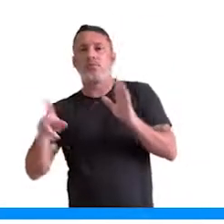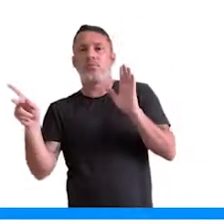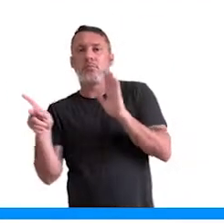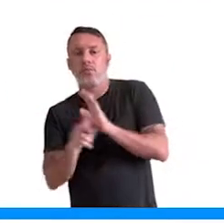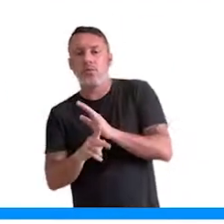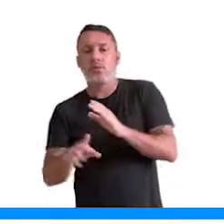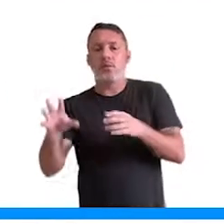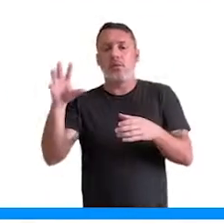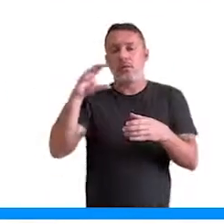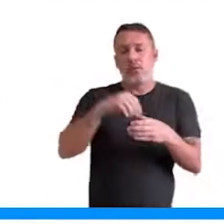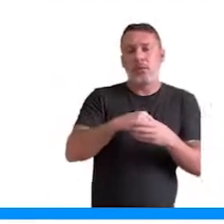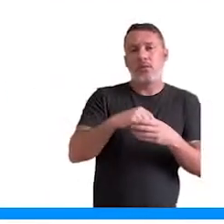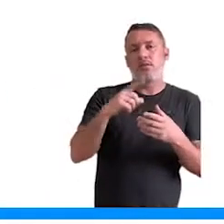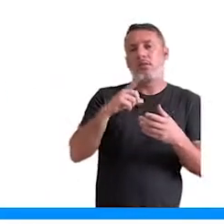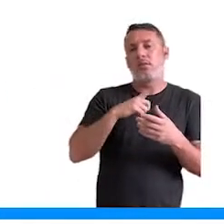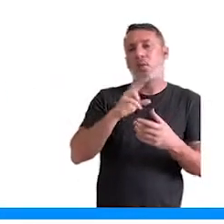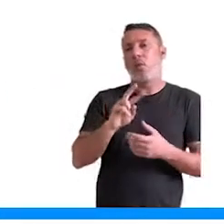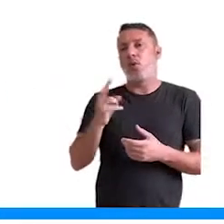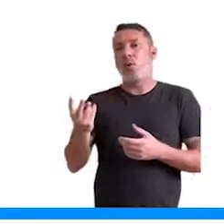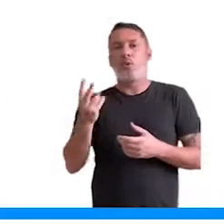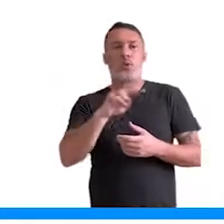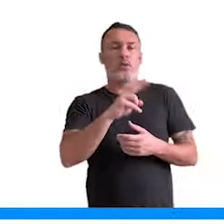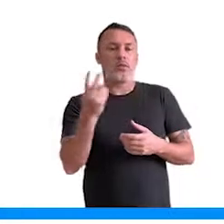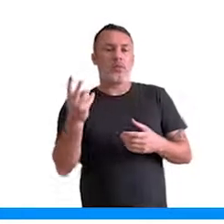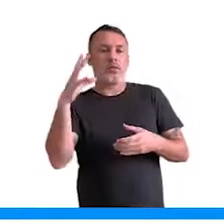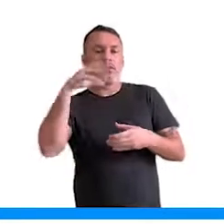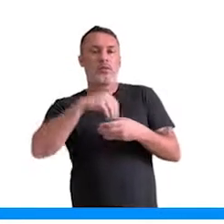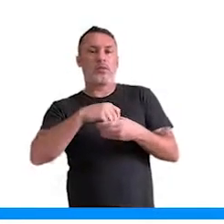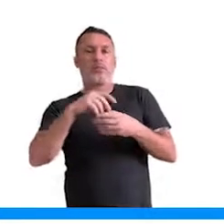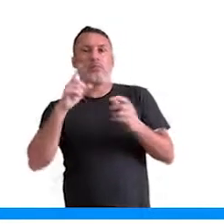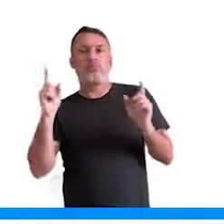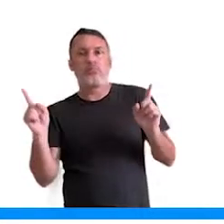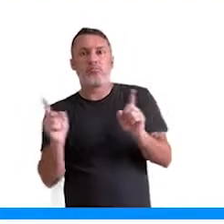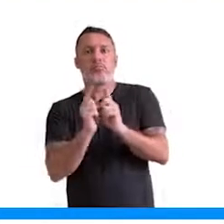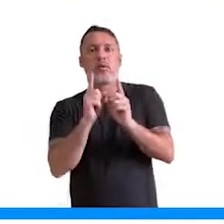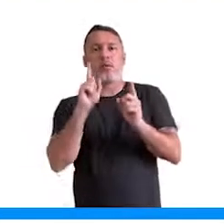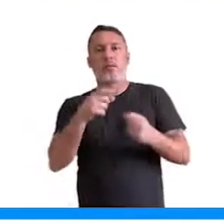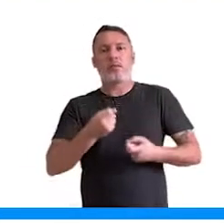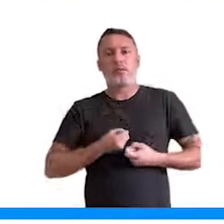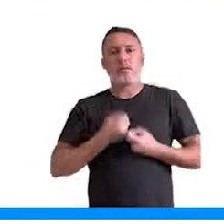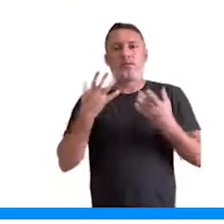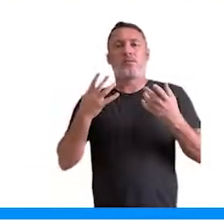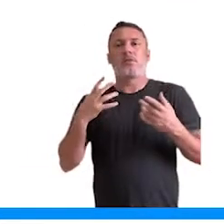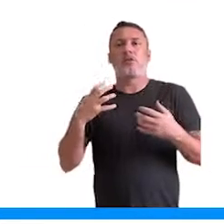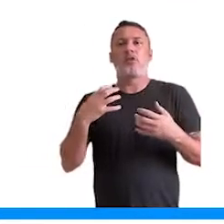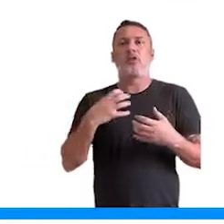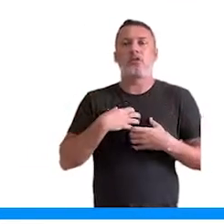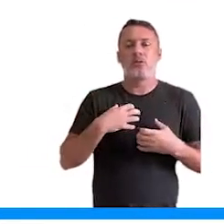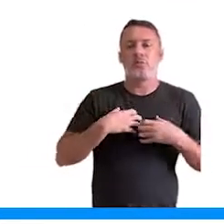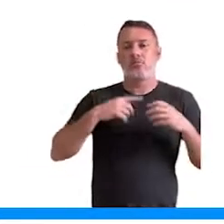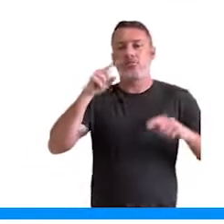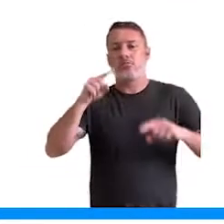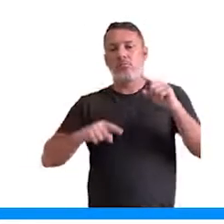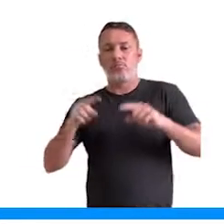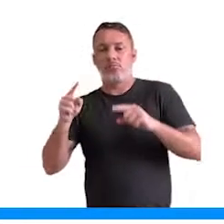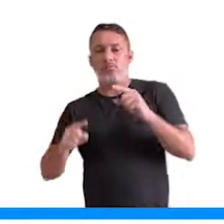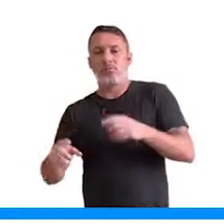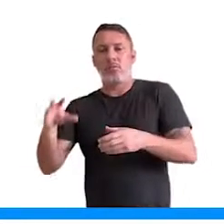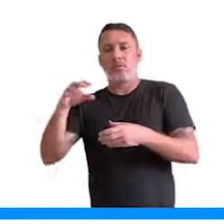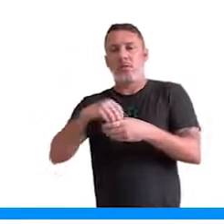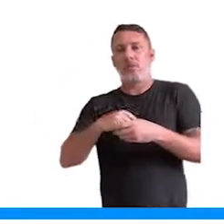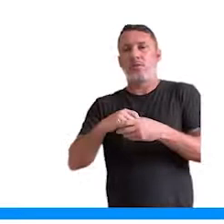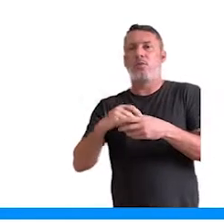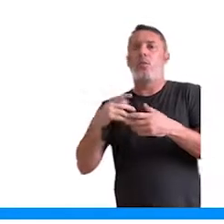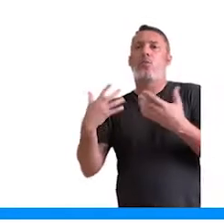são hipotéticos, contrario al hecho, los que incorporen la expresión de las sensaciones del